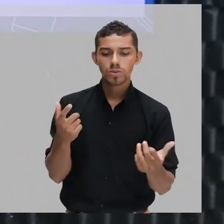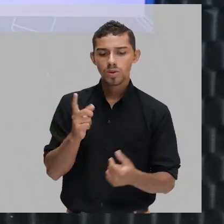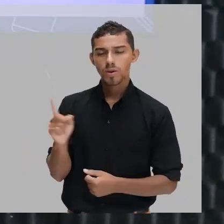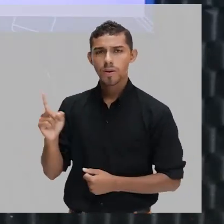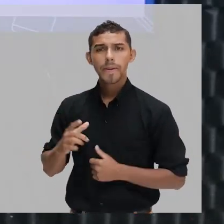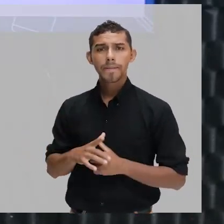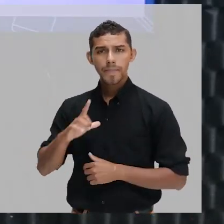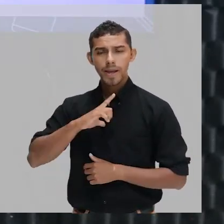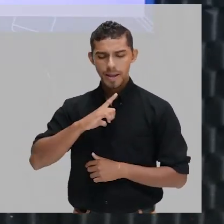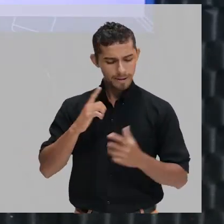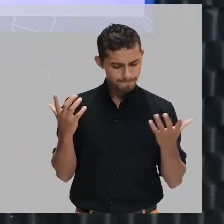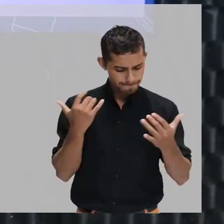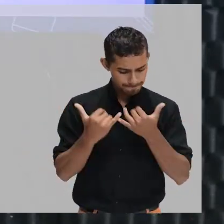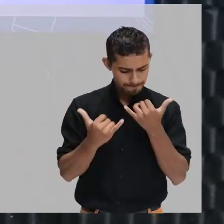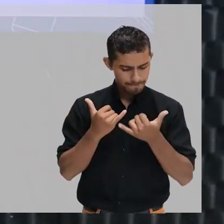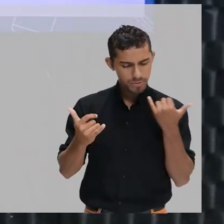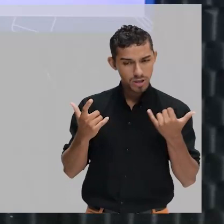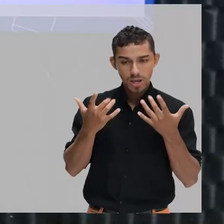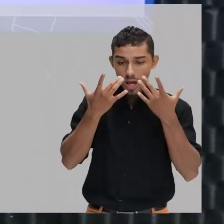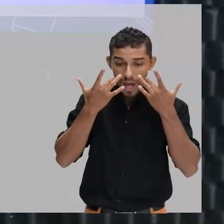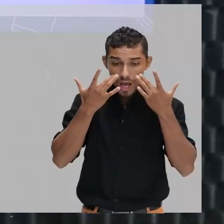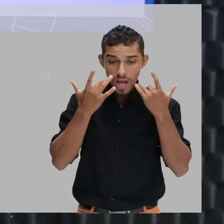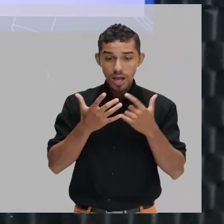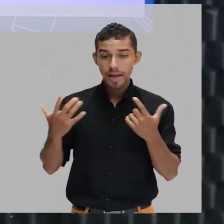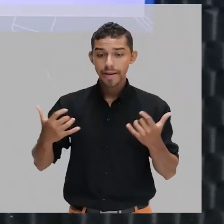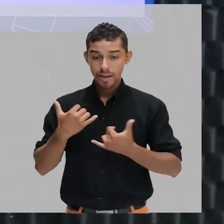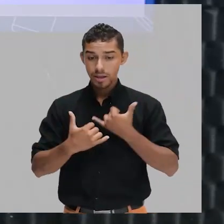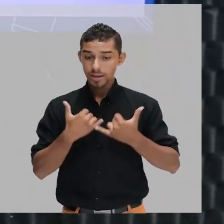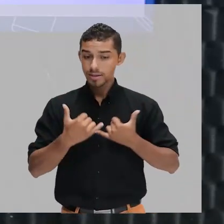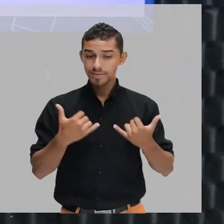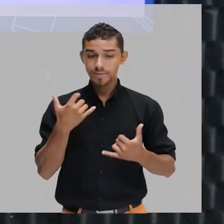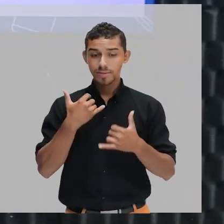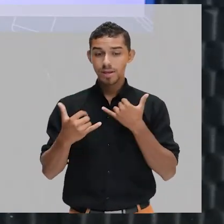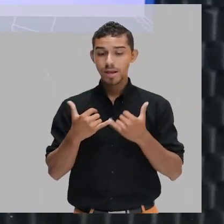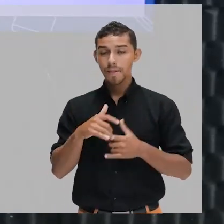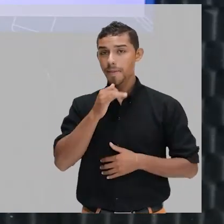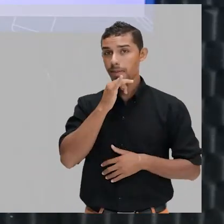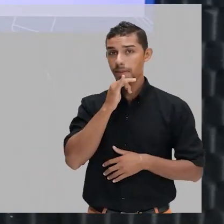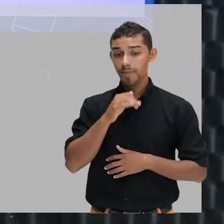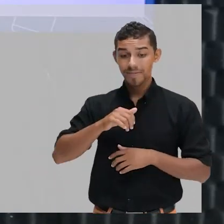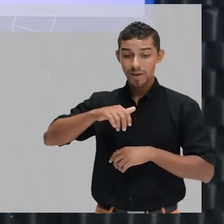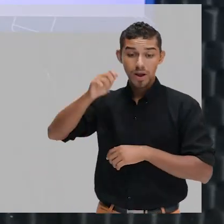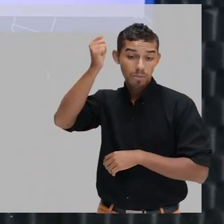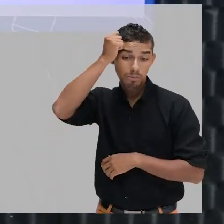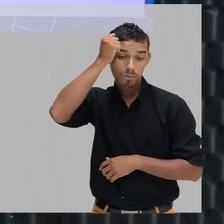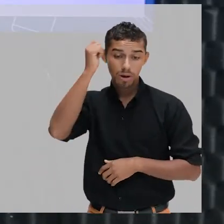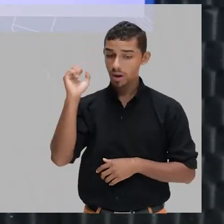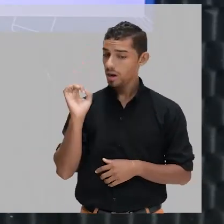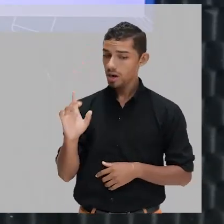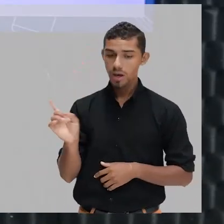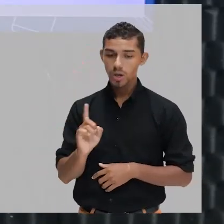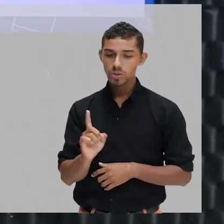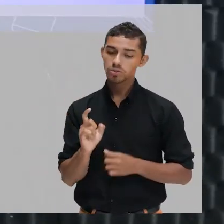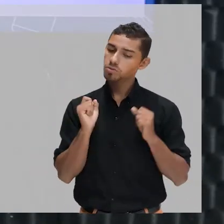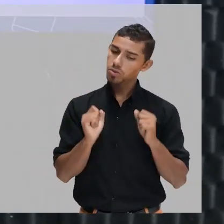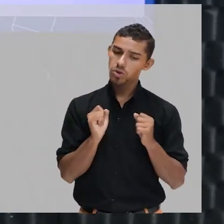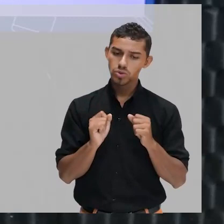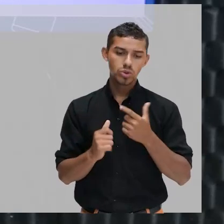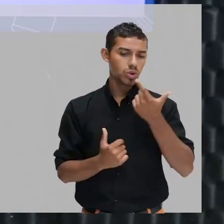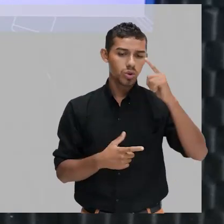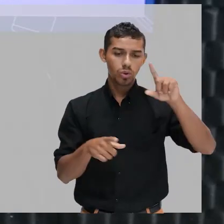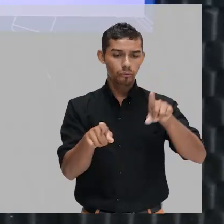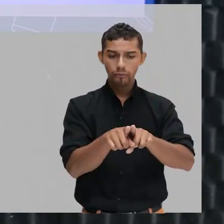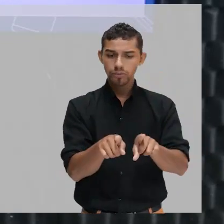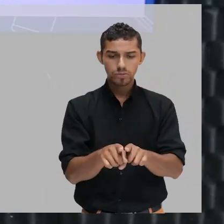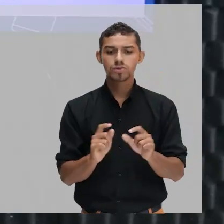objetos, a gente tem a impressão de que o teatro de animação e os grupos de animação trabalham só com bonecos. Não. Você pode fazer animação com qualquer coisa